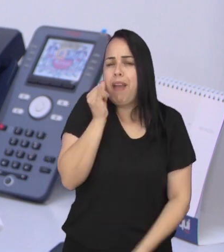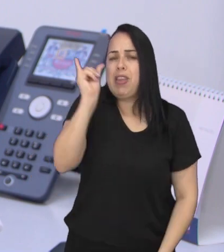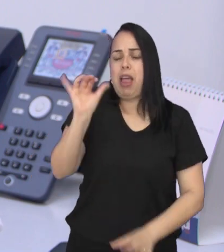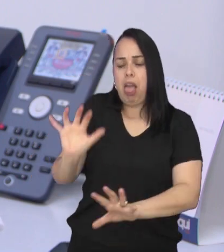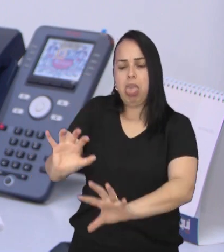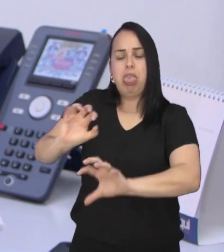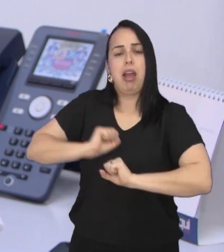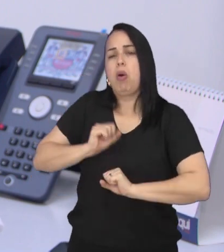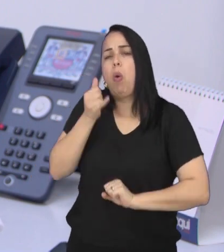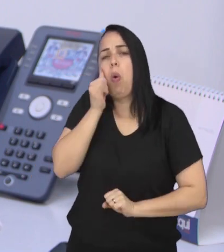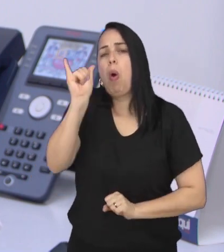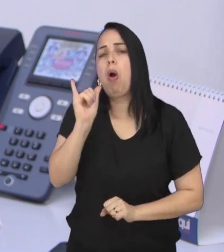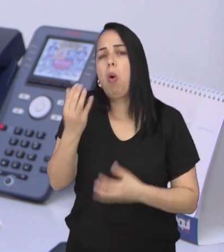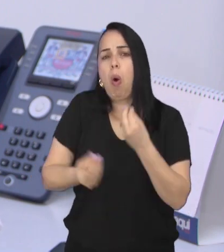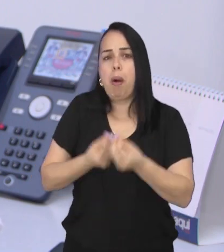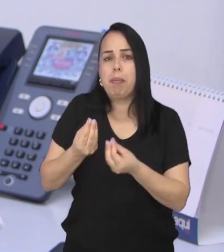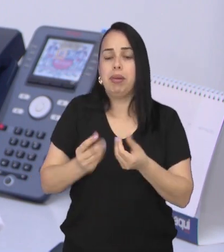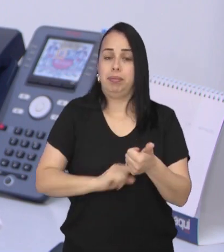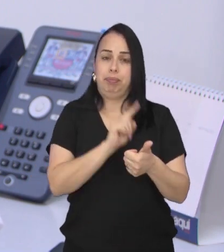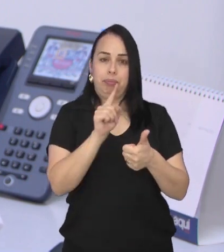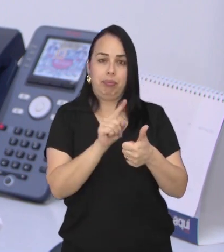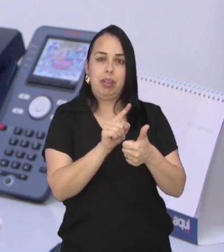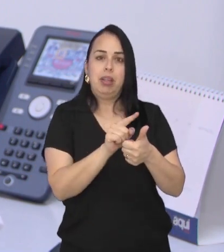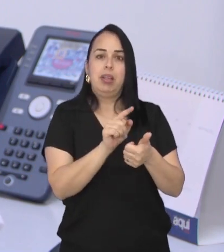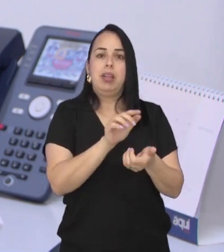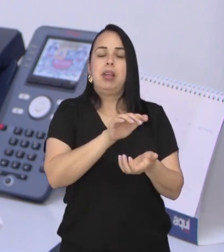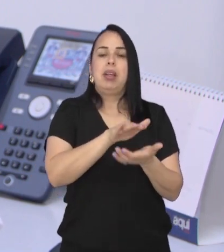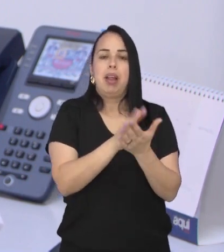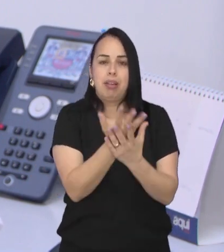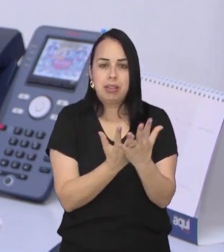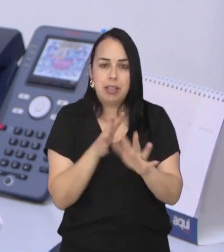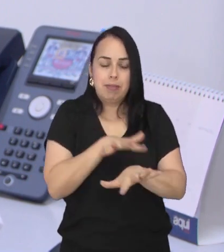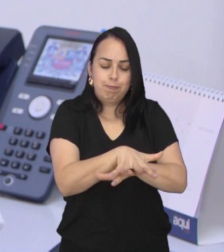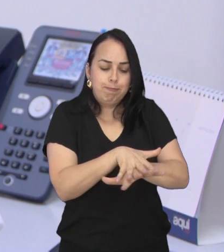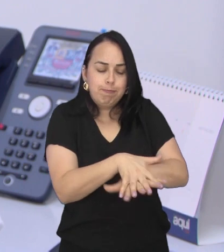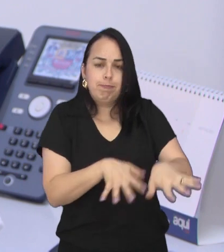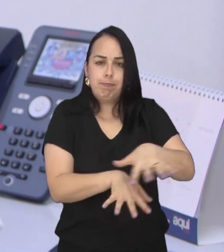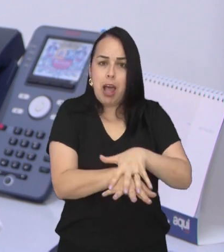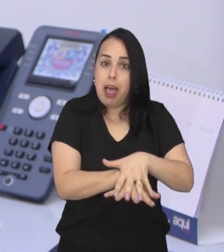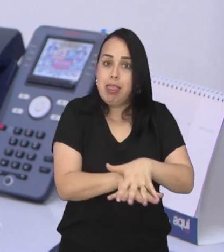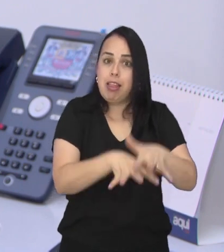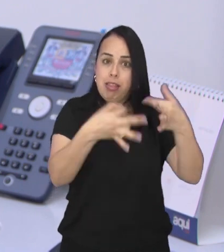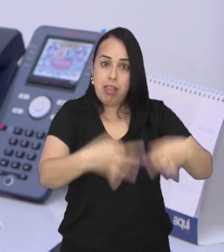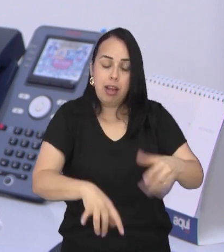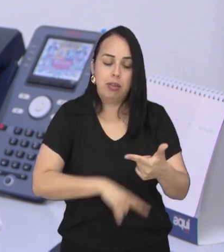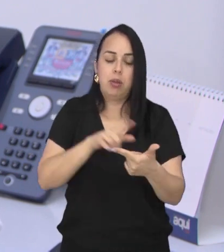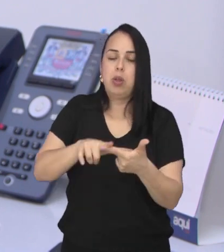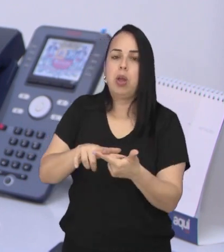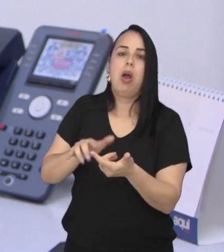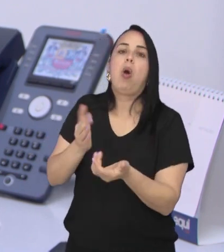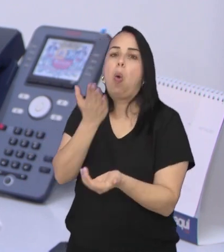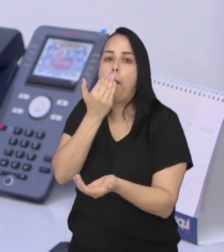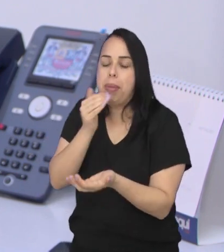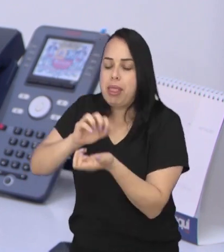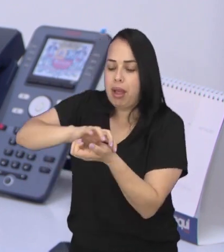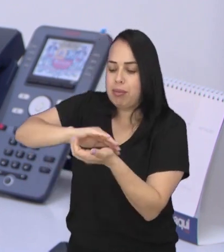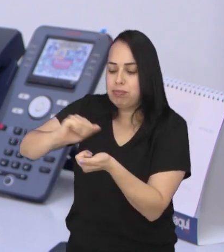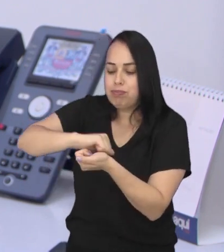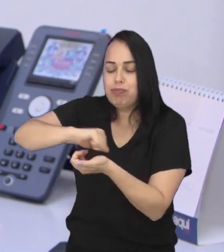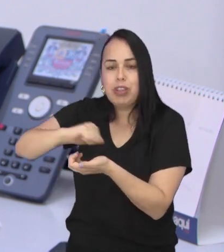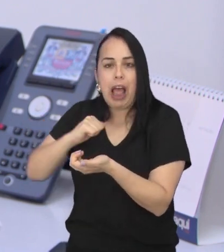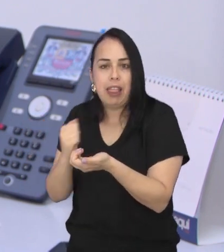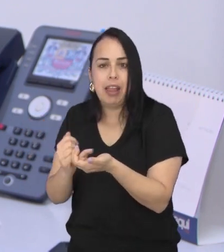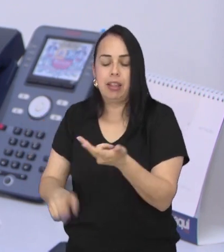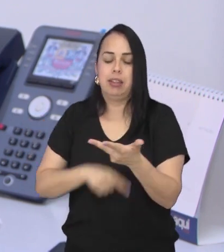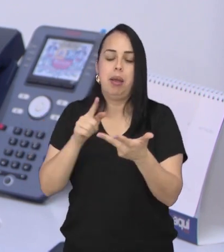da hepatite A né a a higienização adequada das mãos dos alimentos e orientar